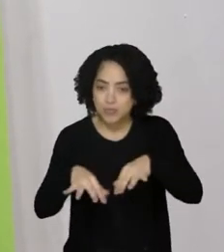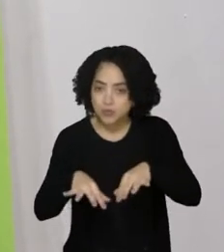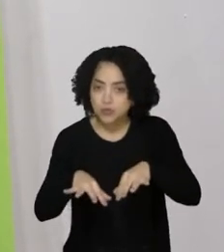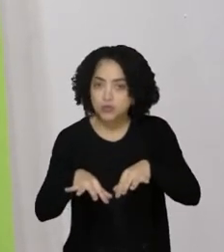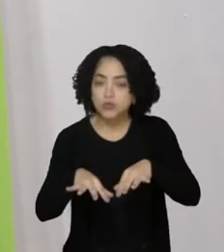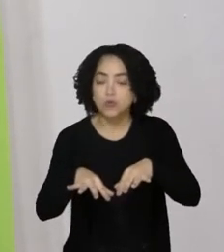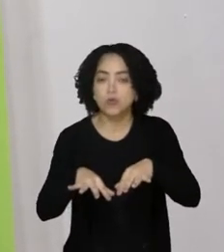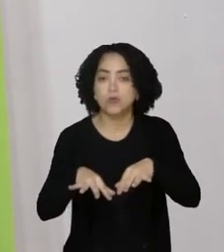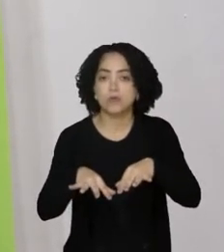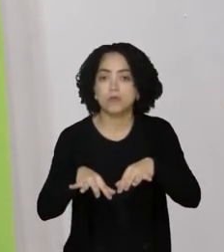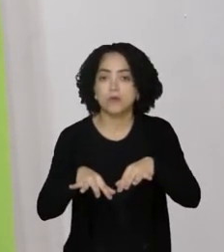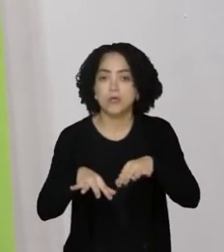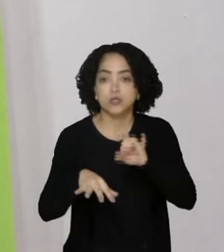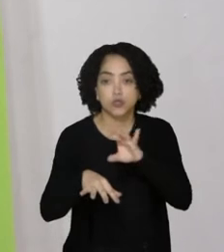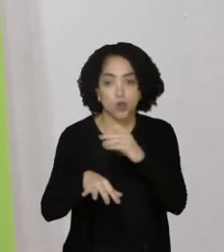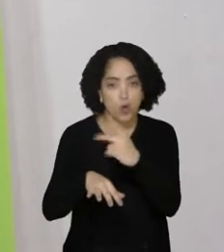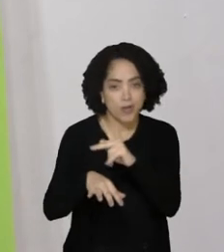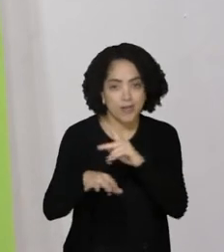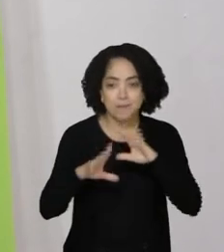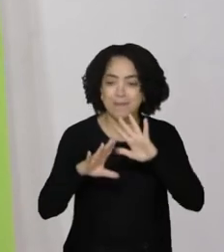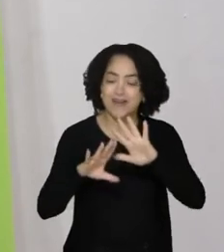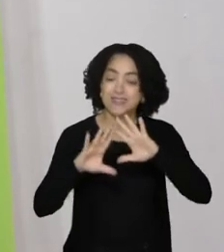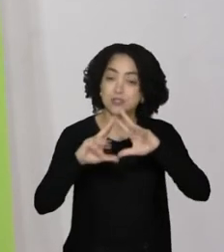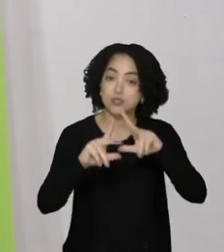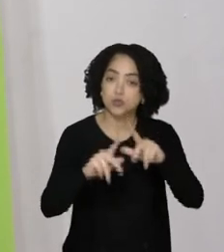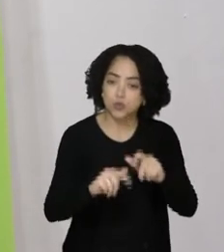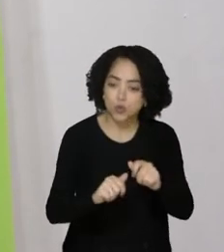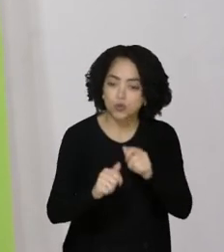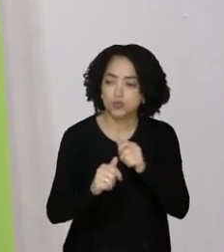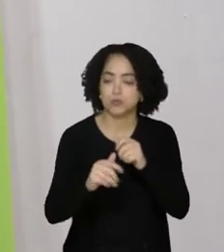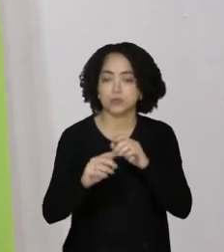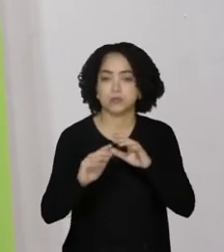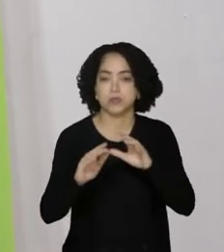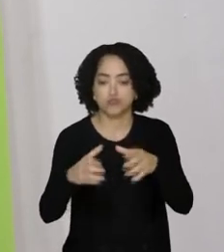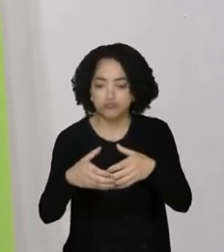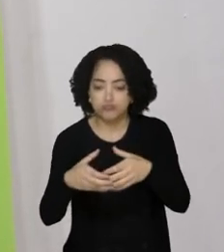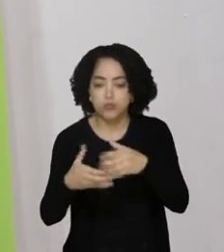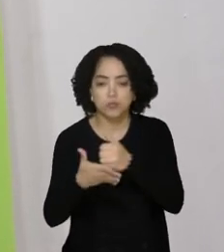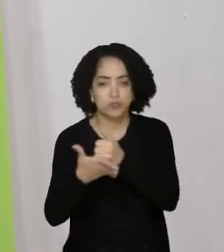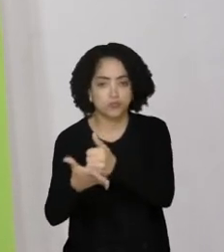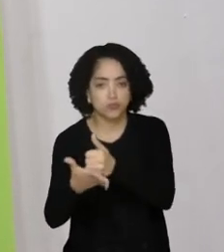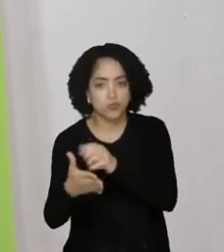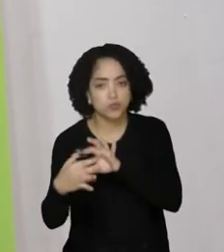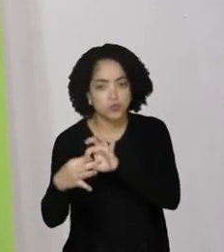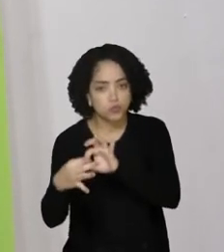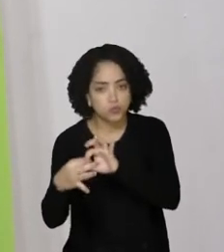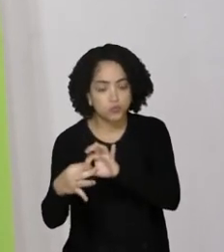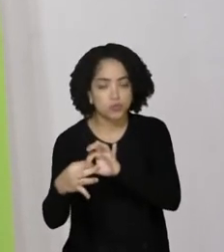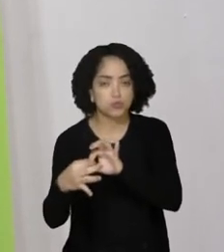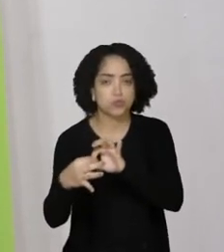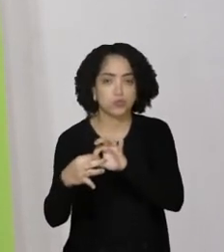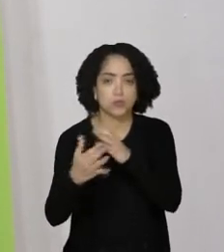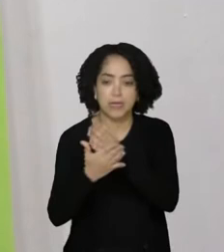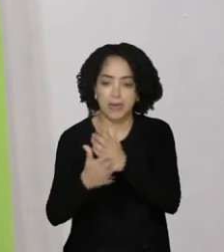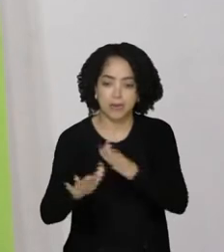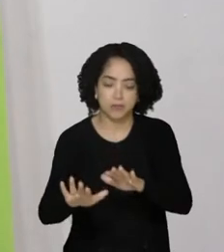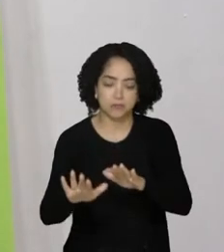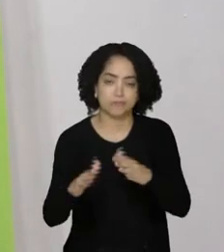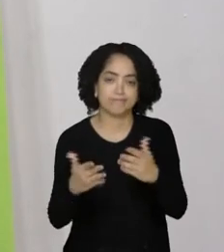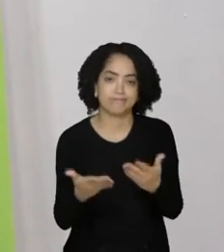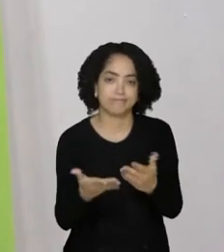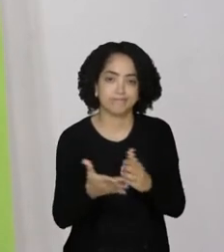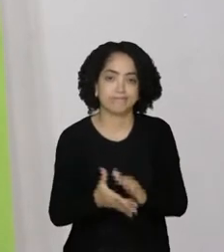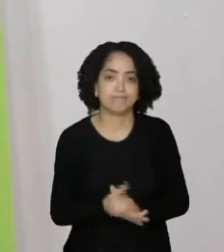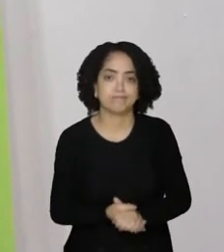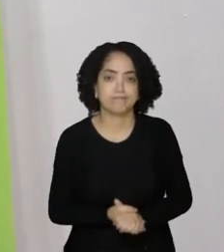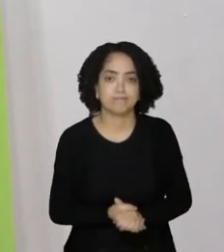só prejudicou todos aqueles que estavam à sua volta caíram como um joguinho de dominó